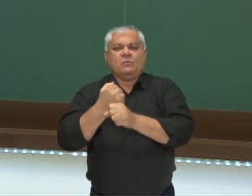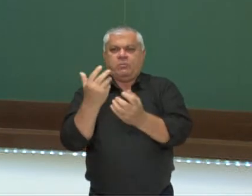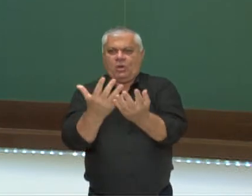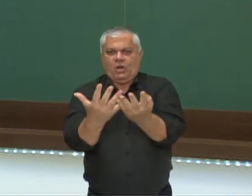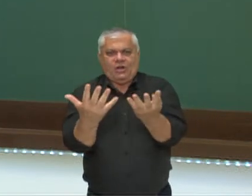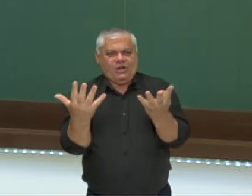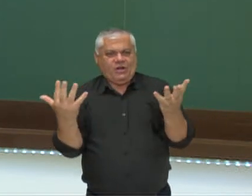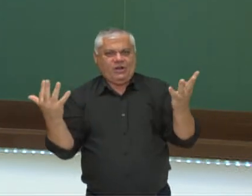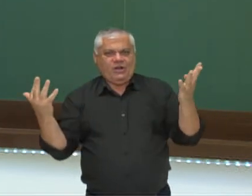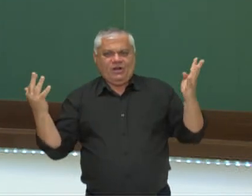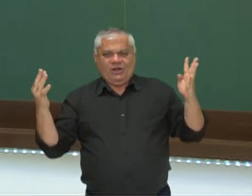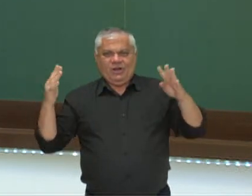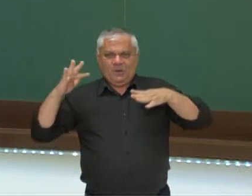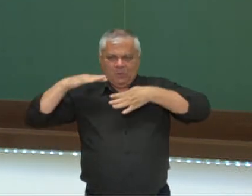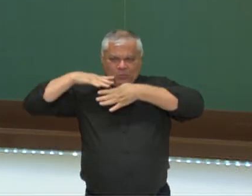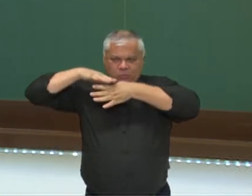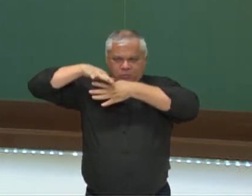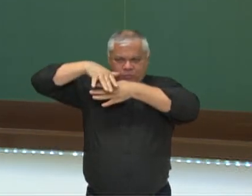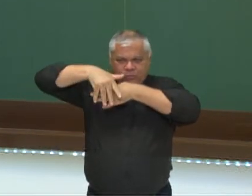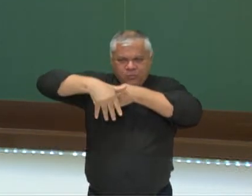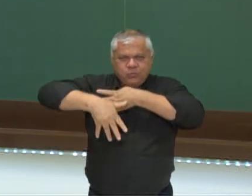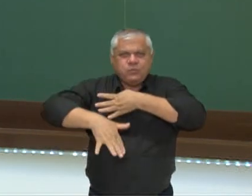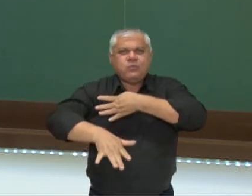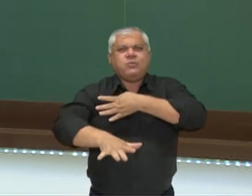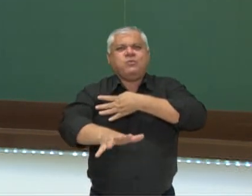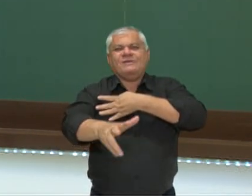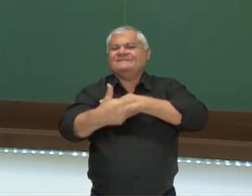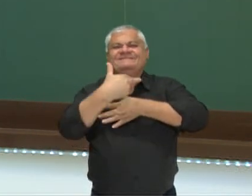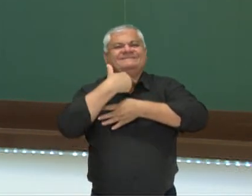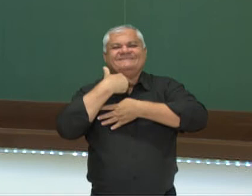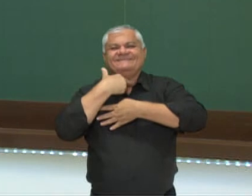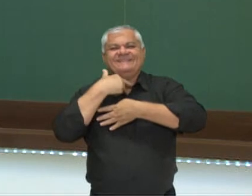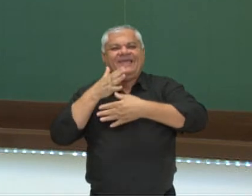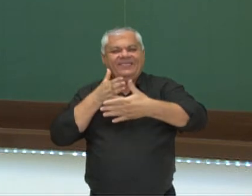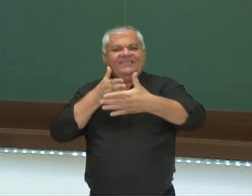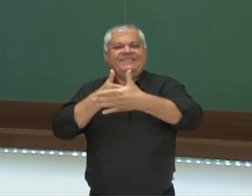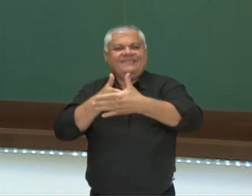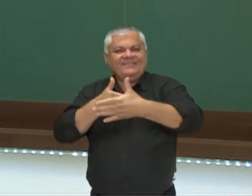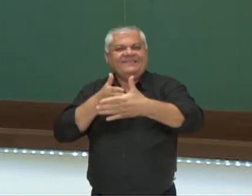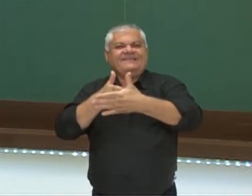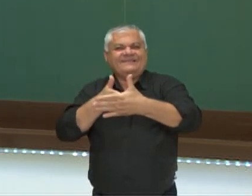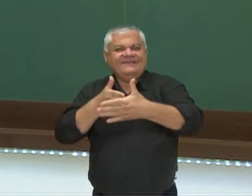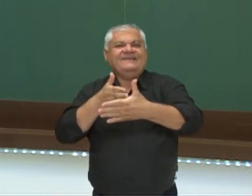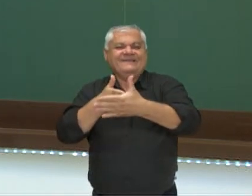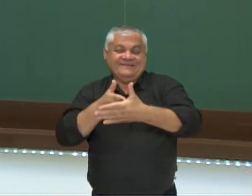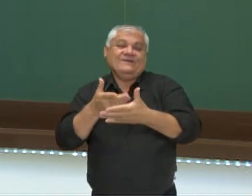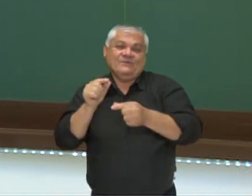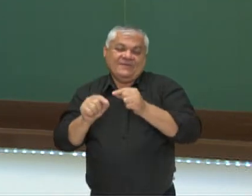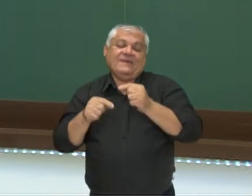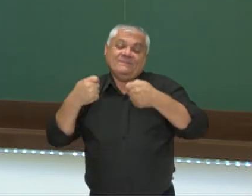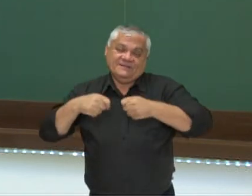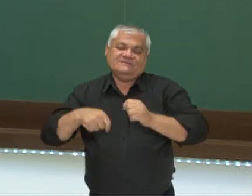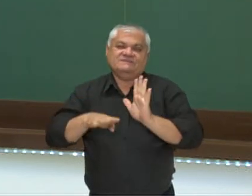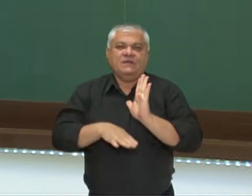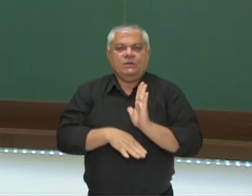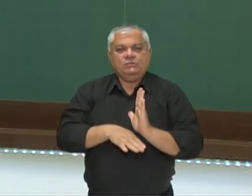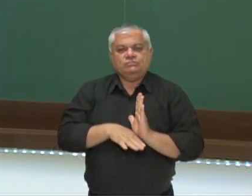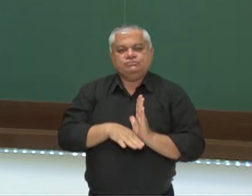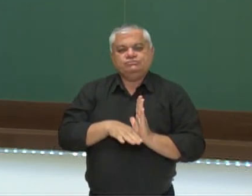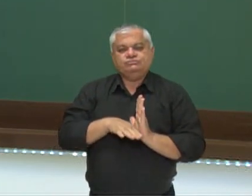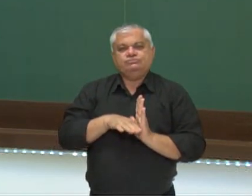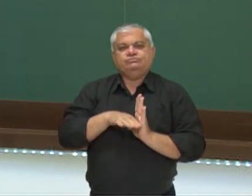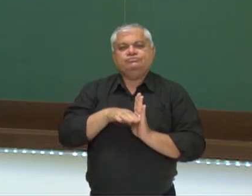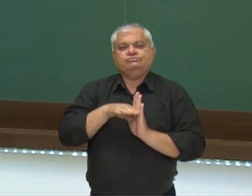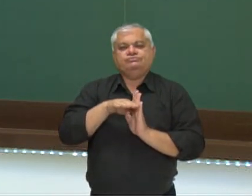rios. Pois para serem transpostas existe a necessidade de serem construídas eclusas, que são aqueles elevadores, para que as